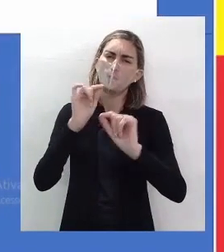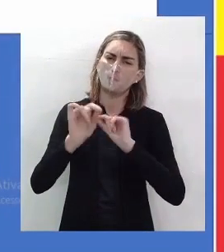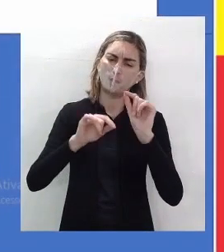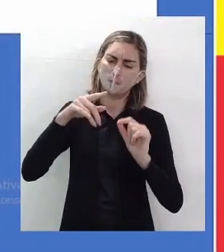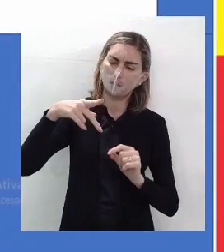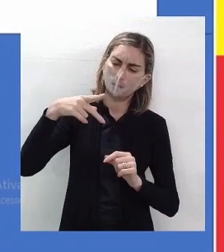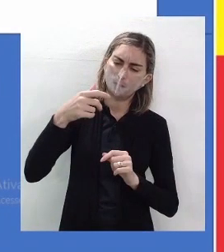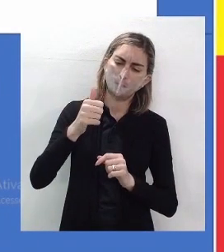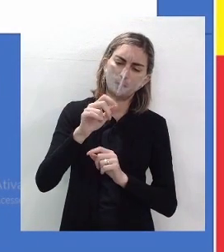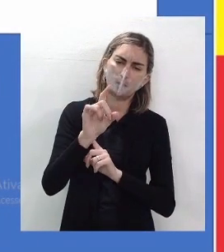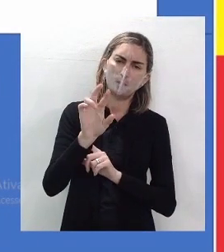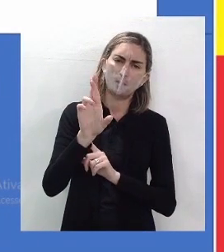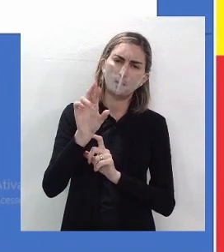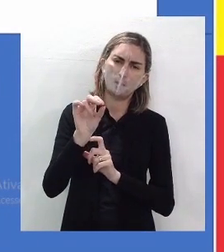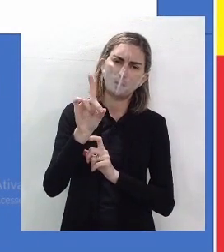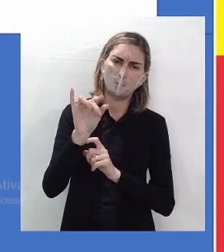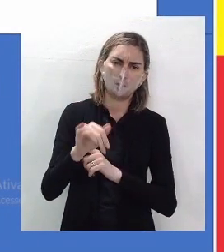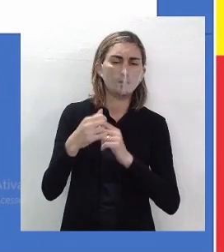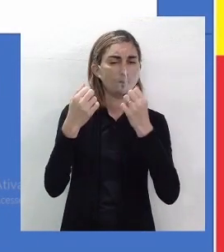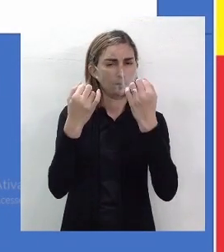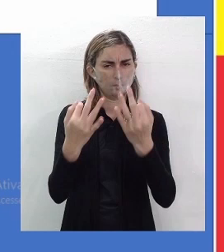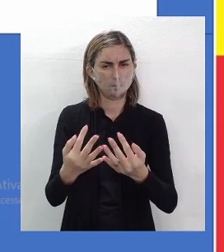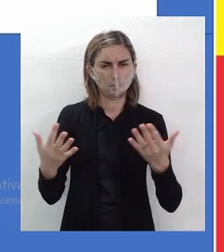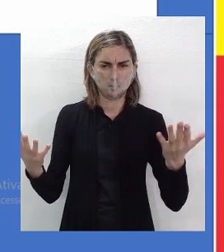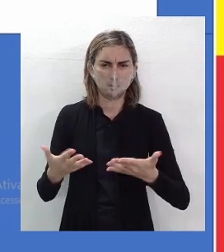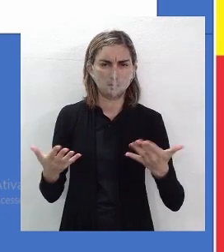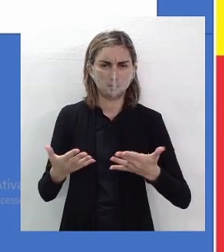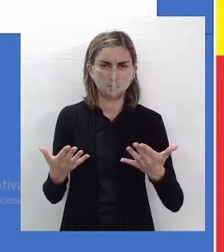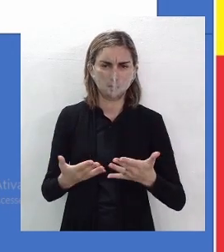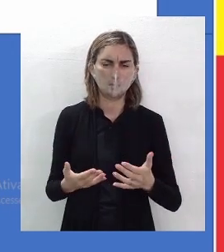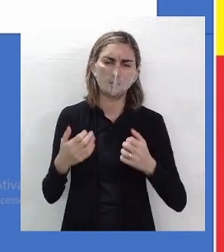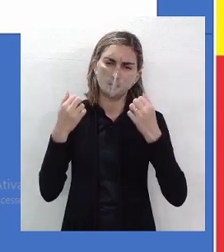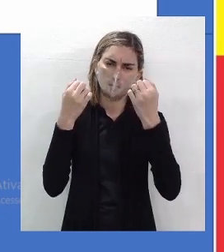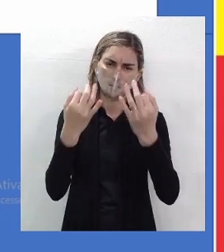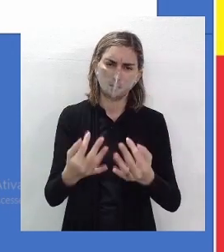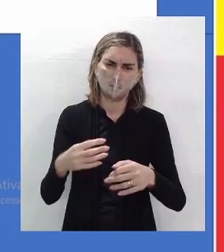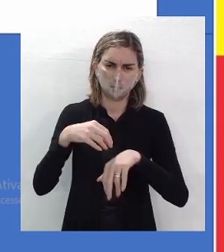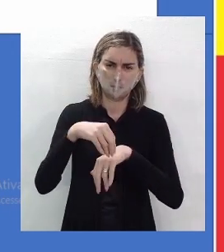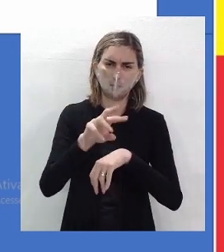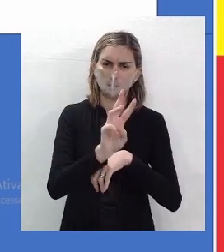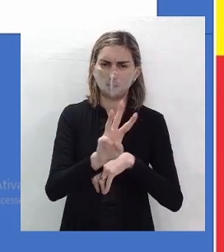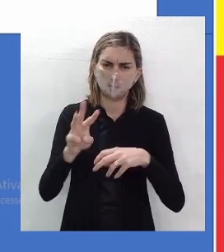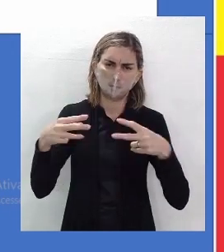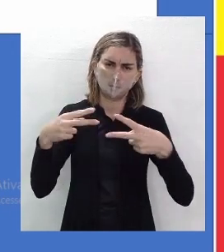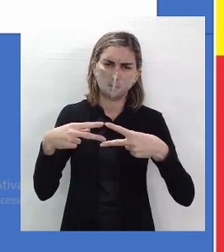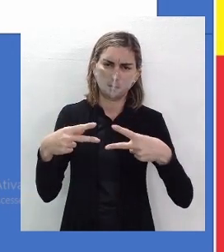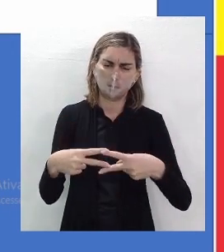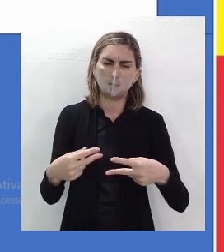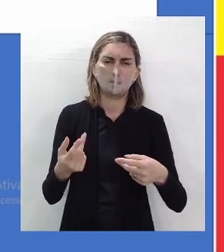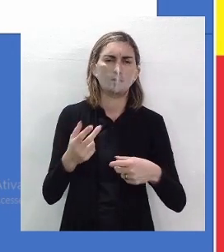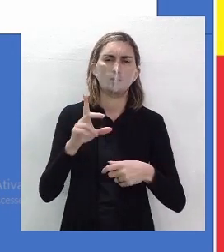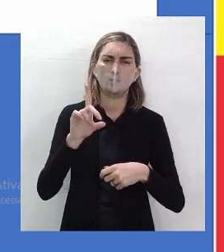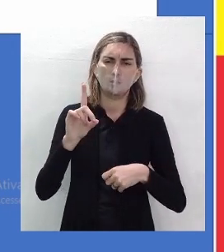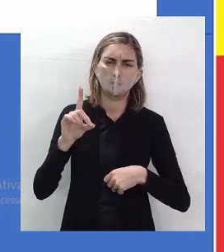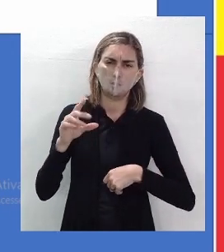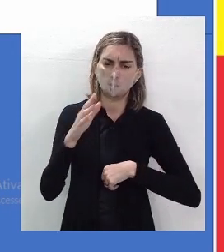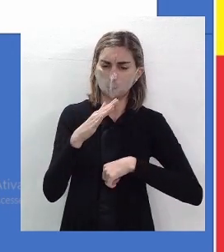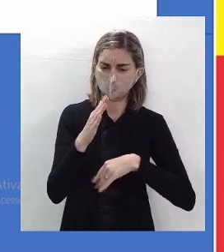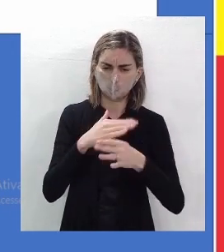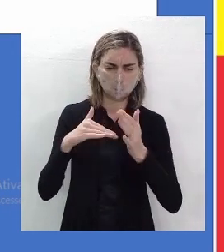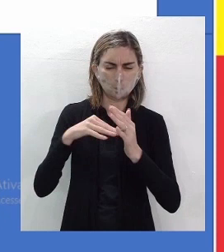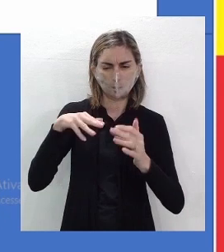paródia? A definição vai aparecer para você agora. Essa definição foi tirada do site Toda a Matéria, tá bem? E a